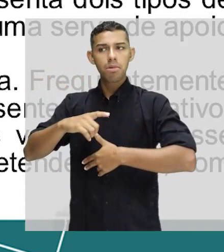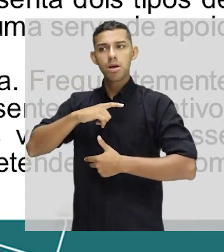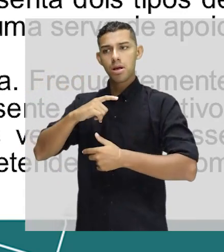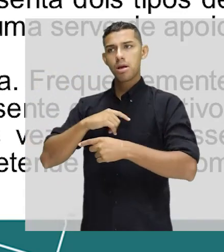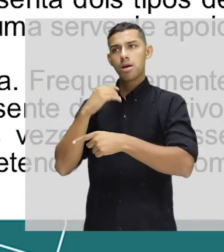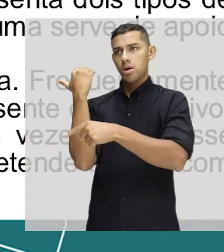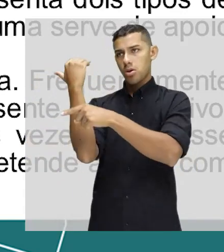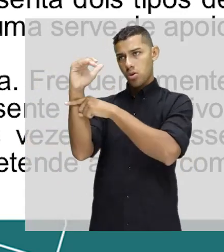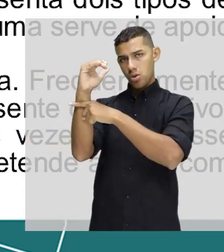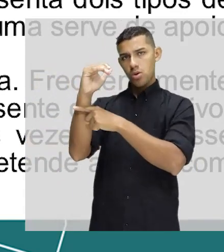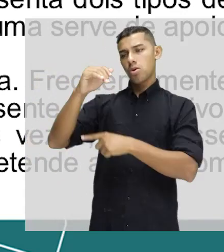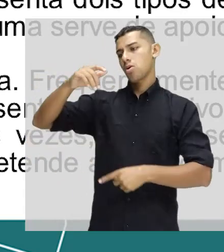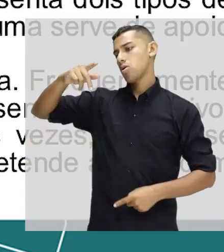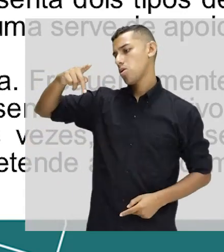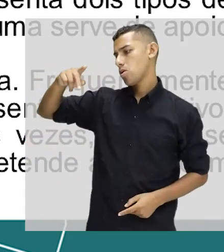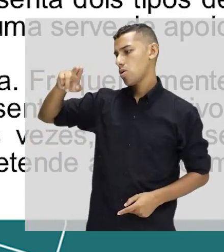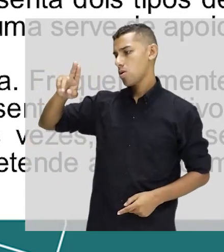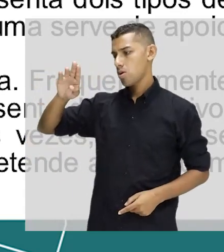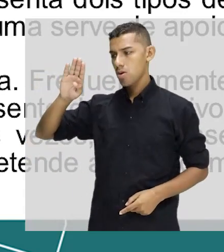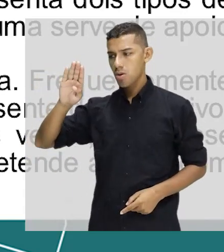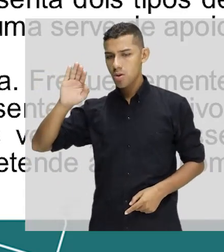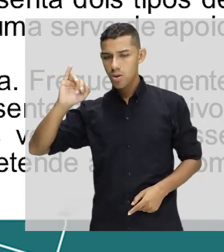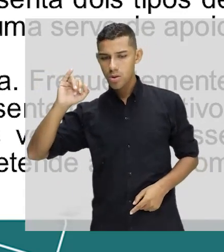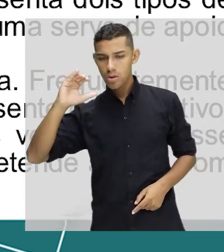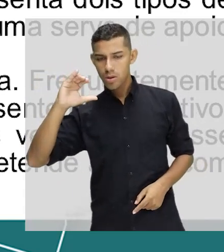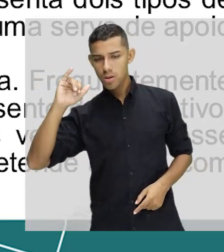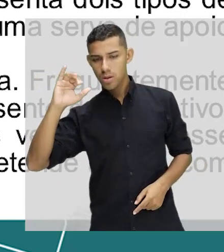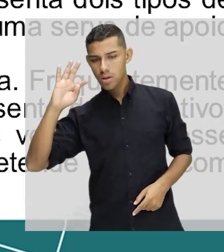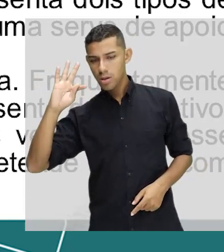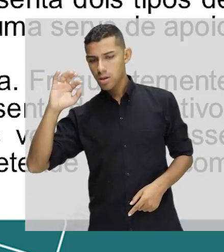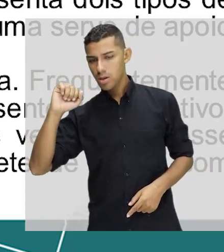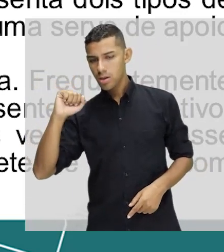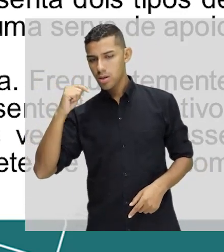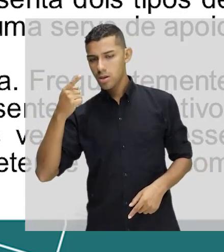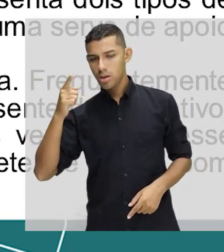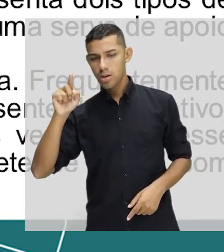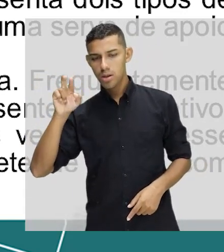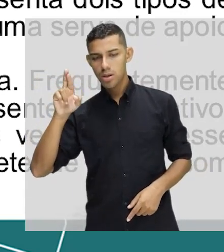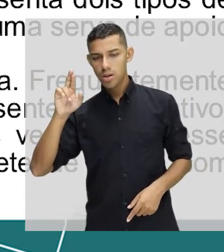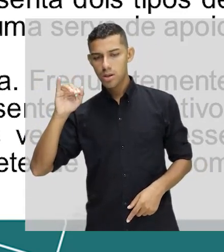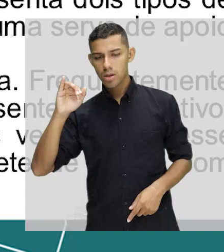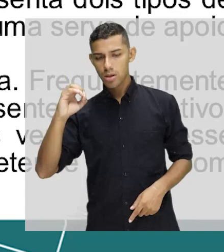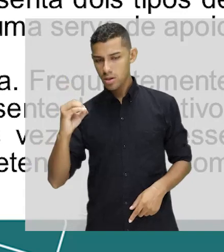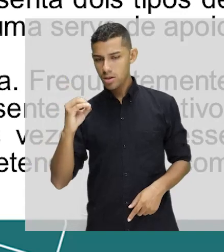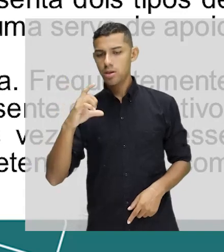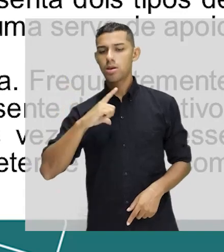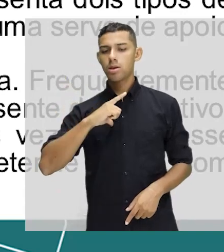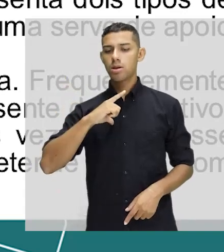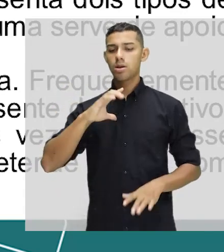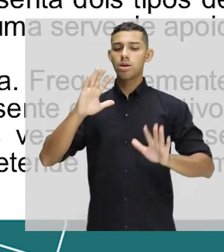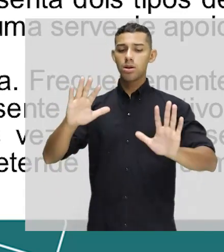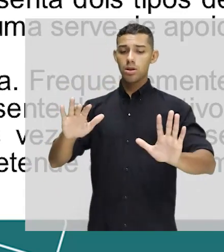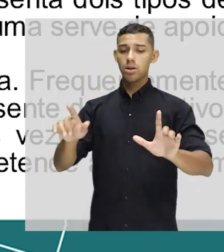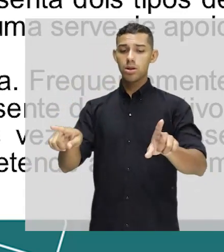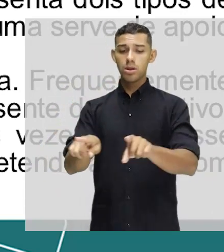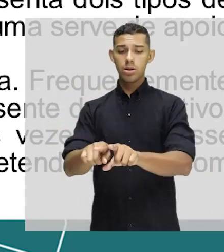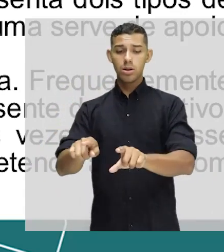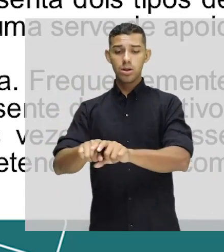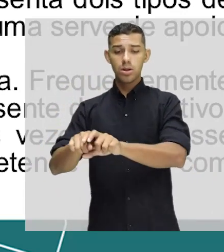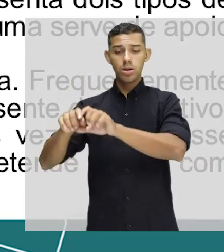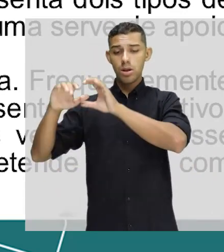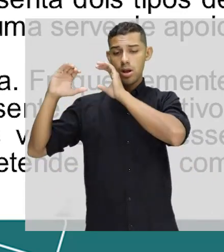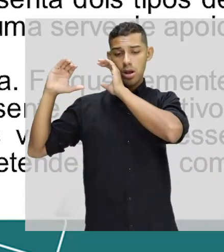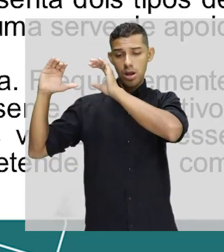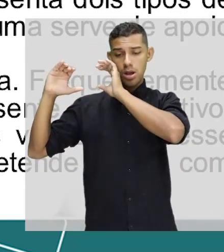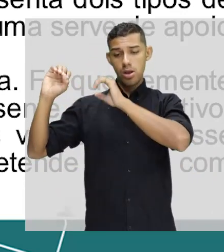publicitário, que não tenha ali a função apelativa, né, conativa ou apelativa. Nos canais de rádio ou